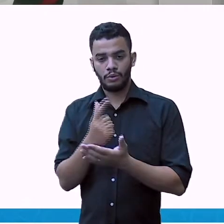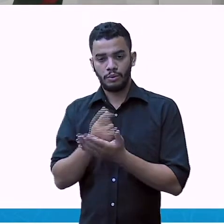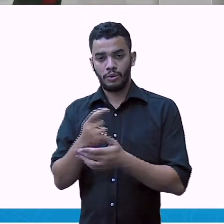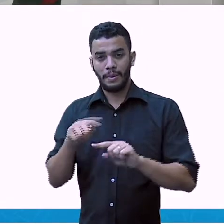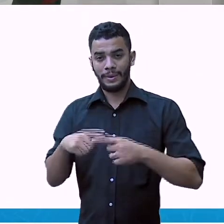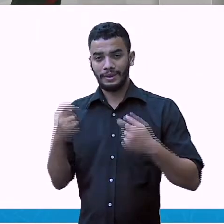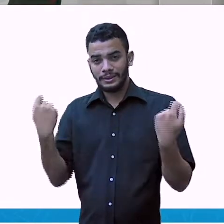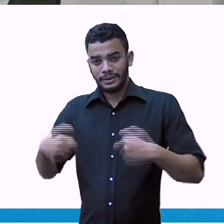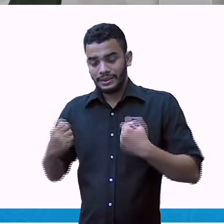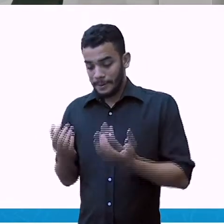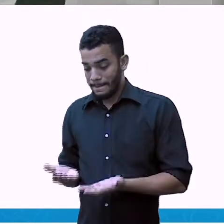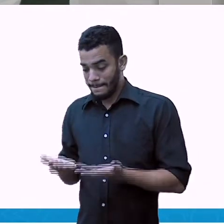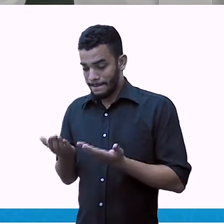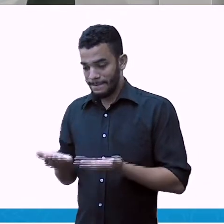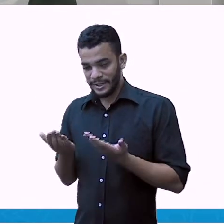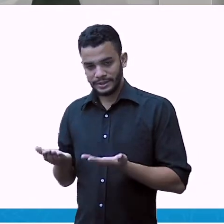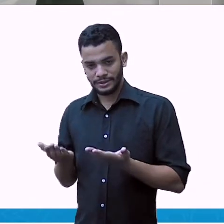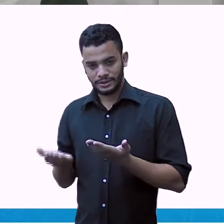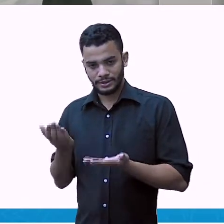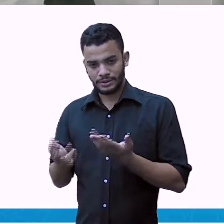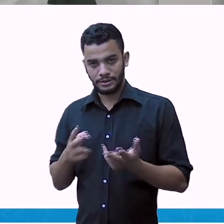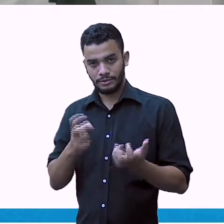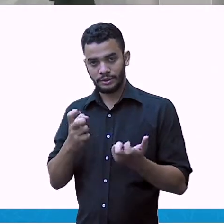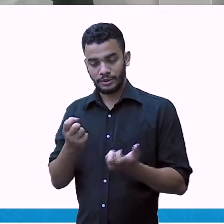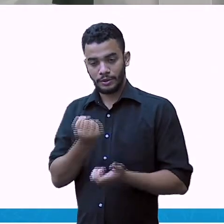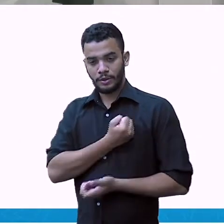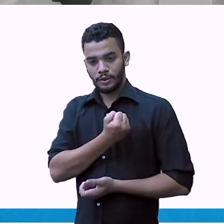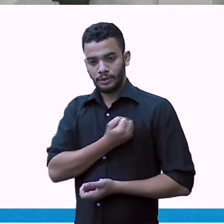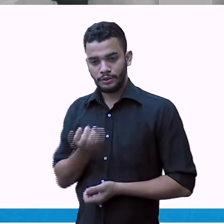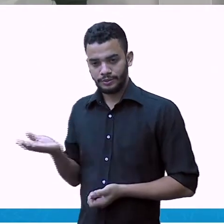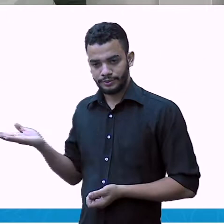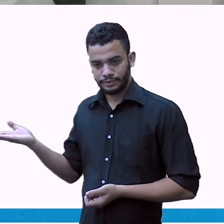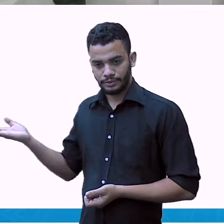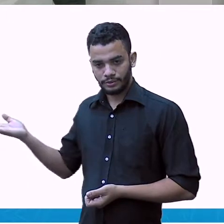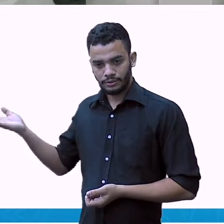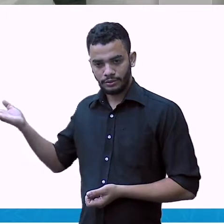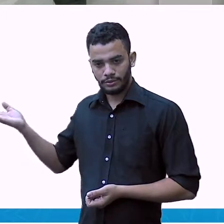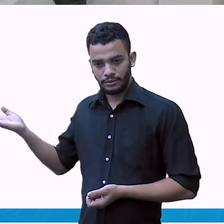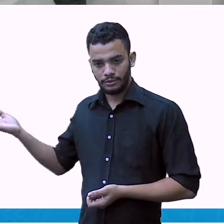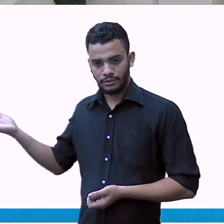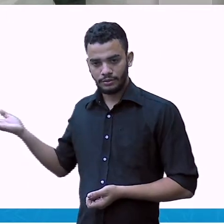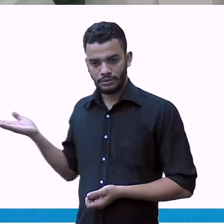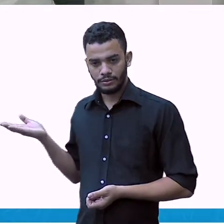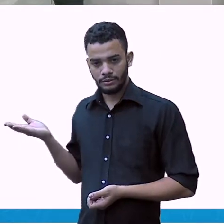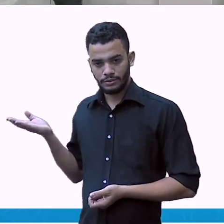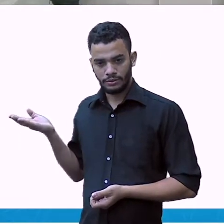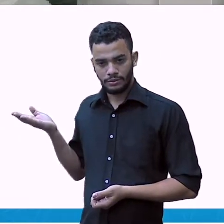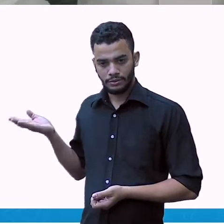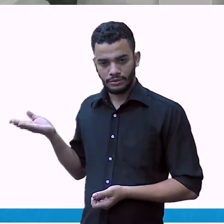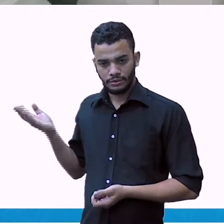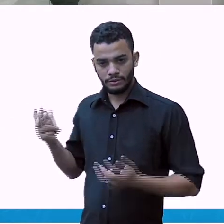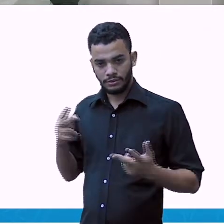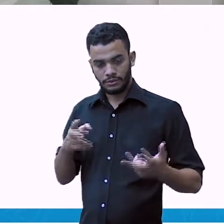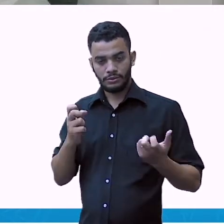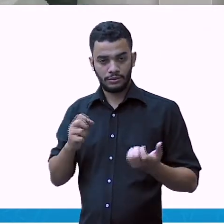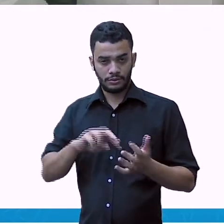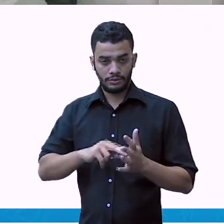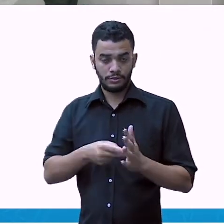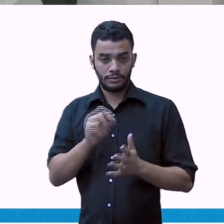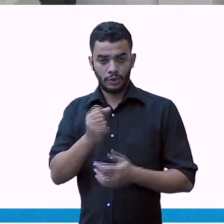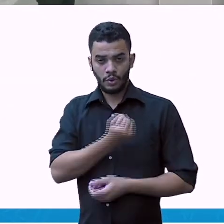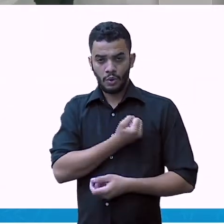a balança, aquele número que aparece ali na balança, ele é um número